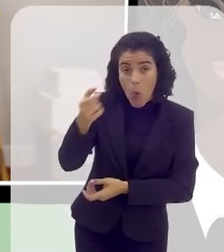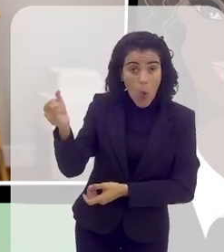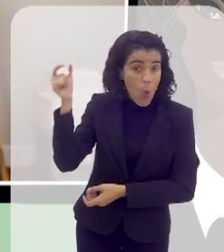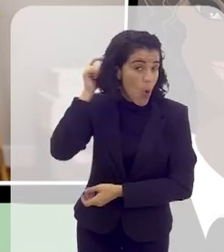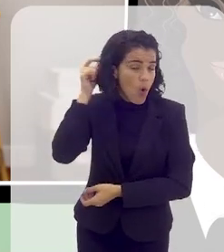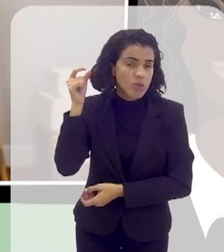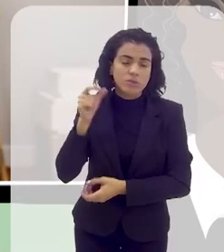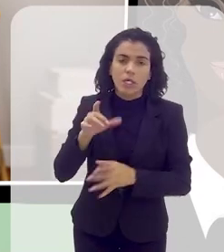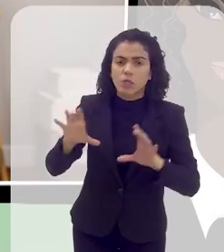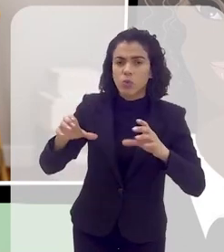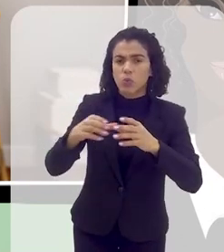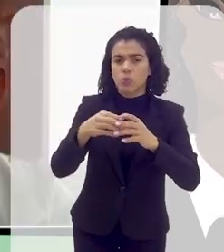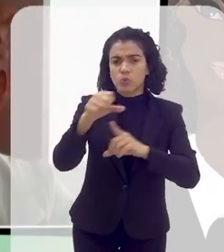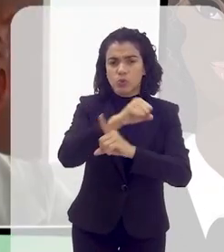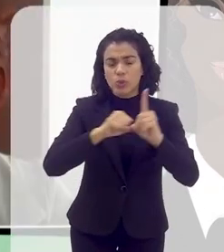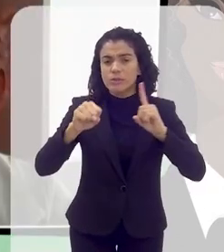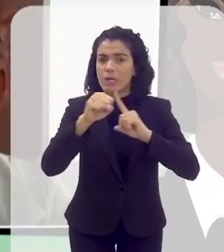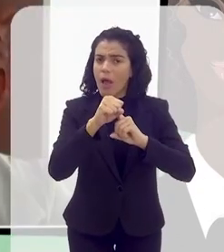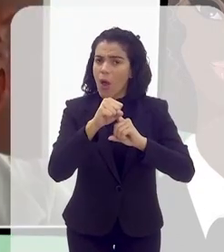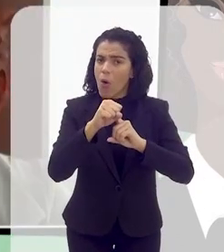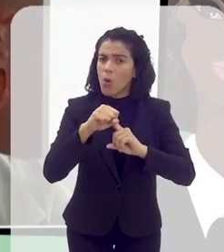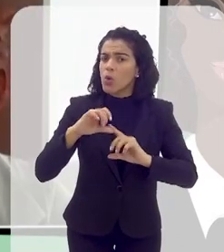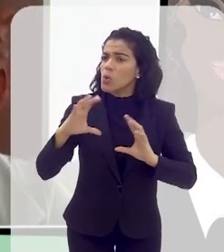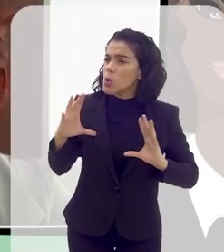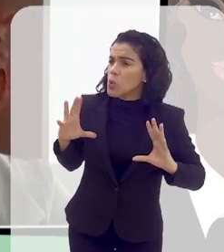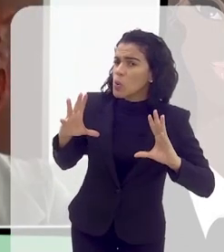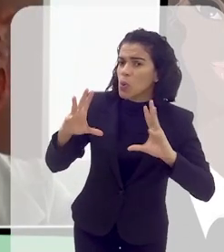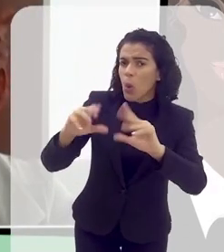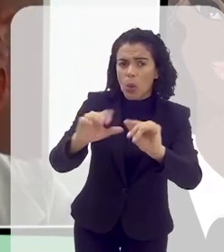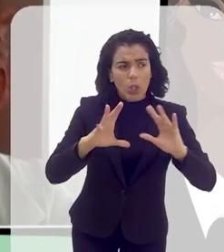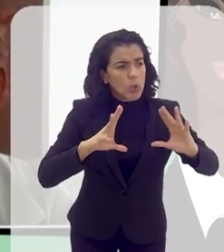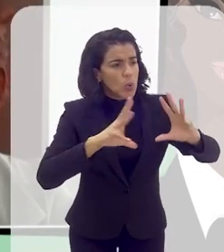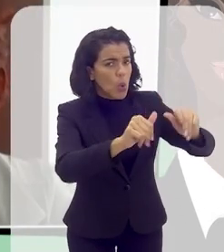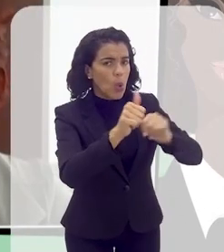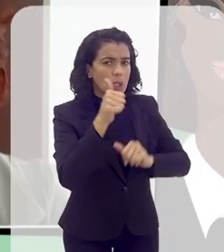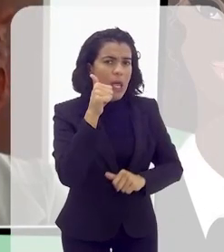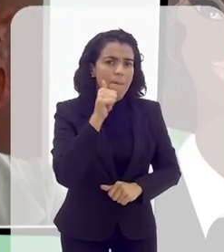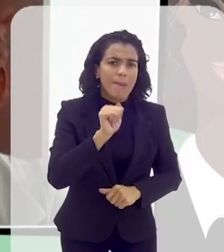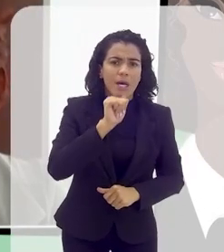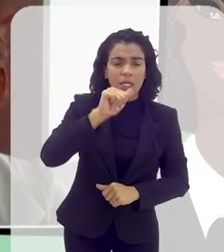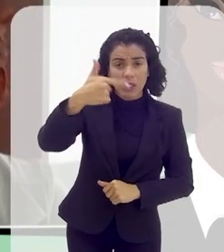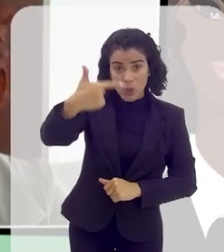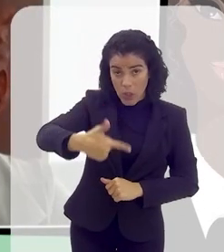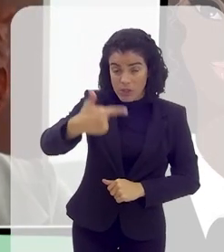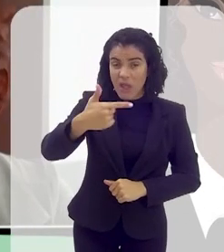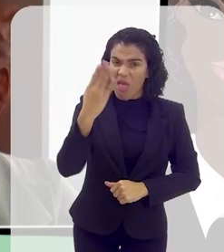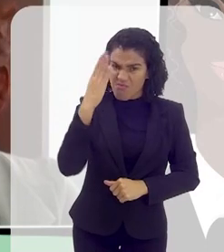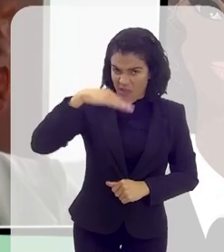inconsciente coletivo da gente achar que realmente toda madrasta é má?